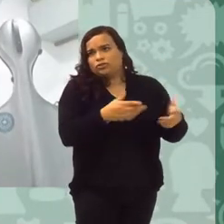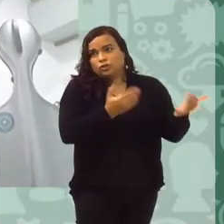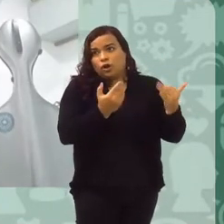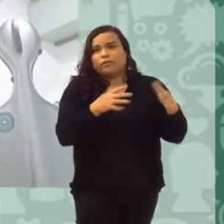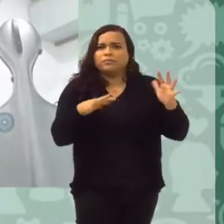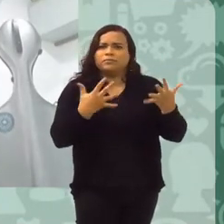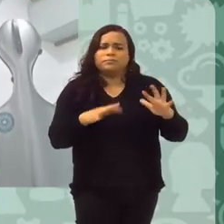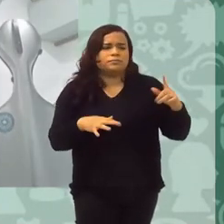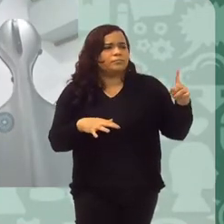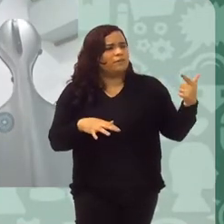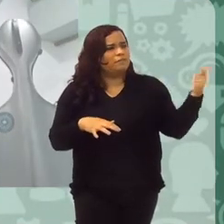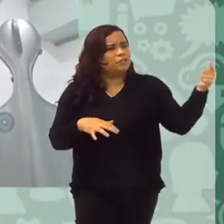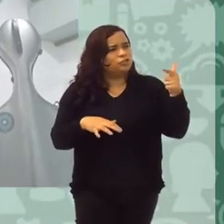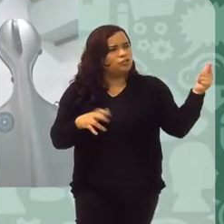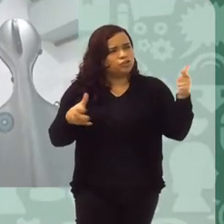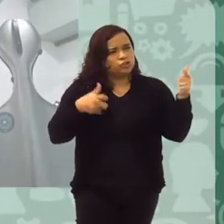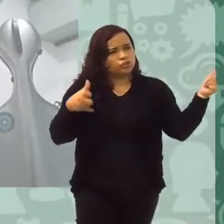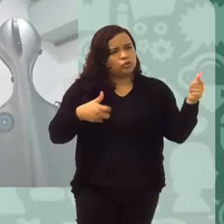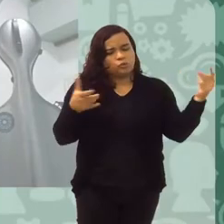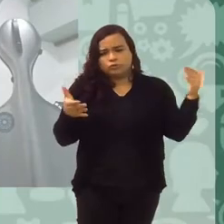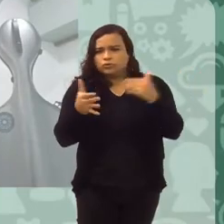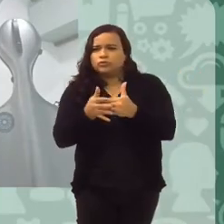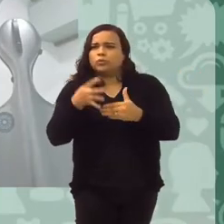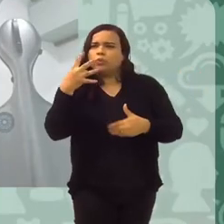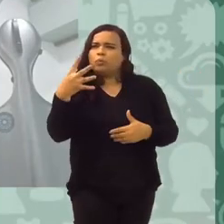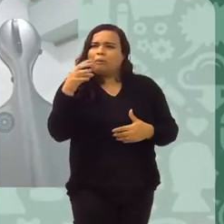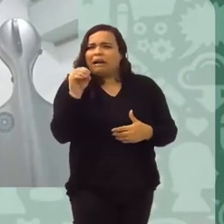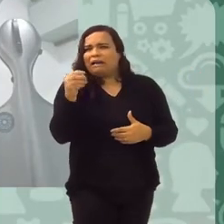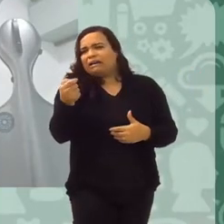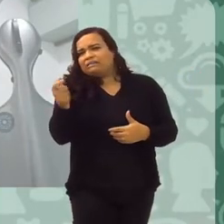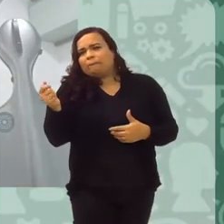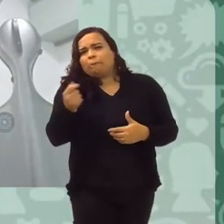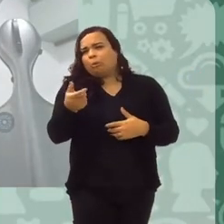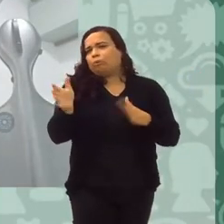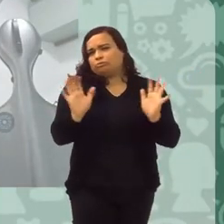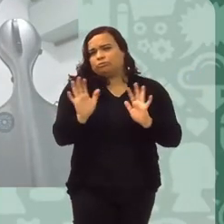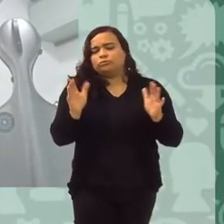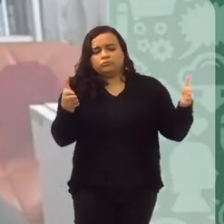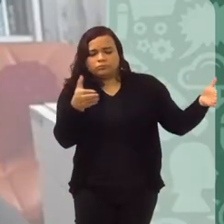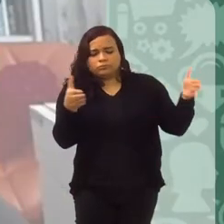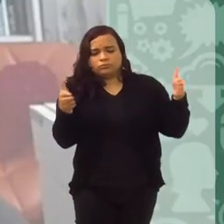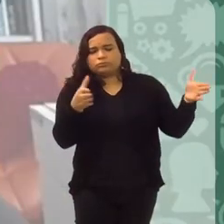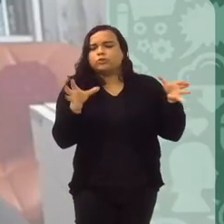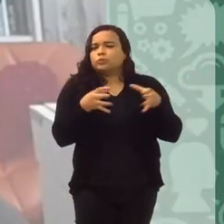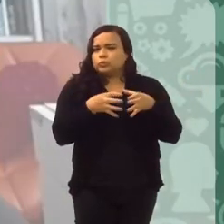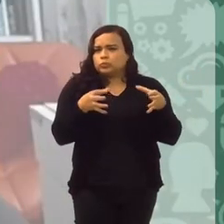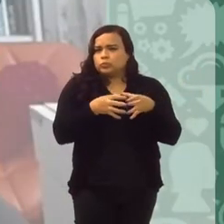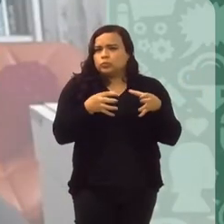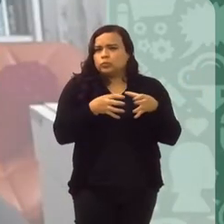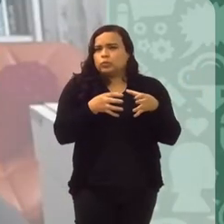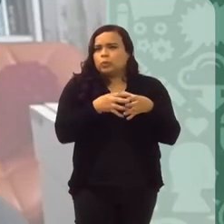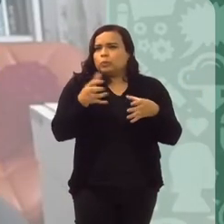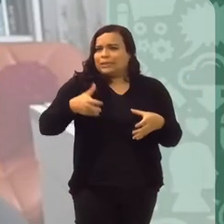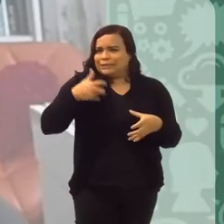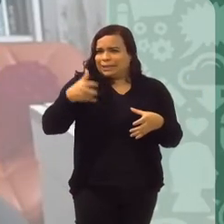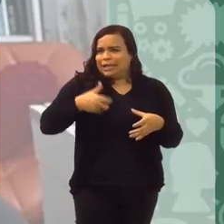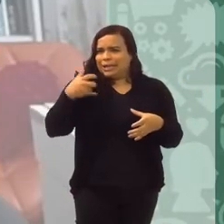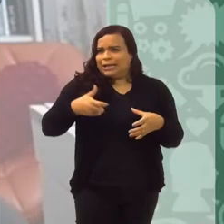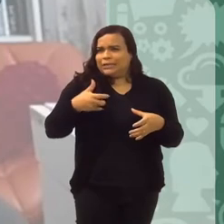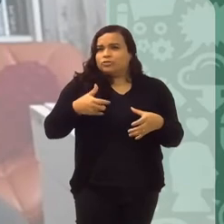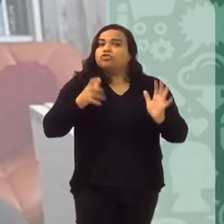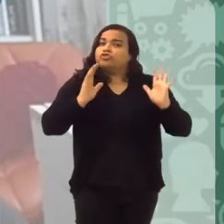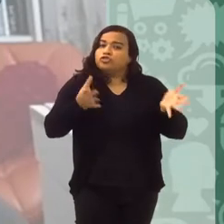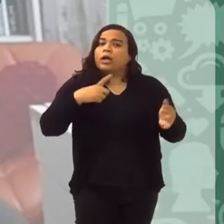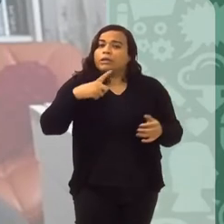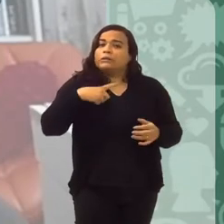Meus pacientes, eles oscilam dos 22 aos 40 e poucos anos. Então, é um grupo, uma